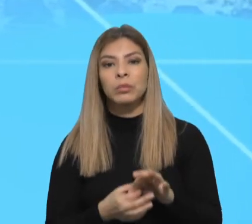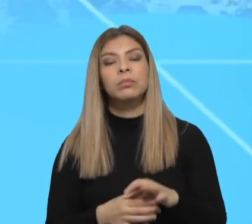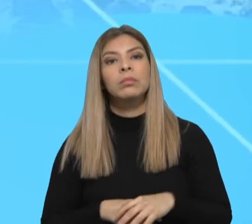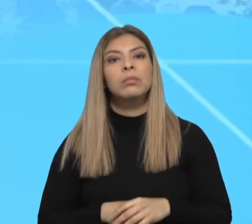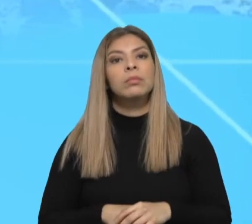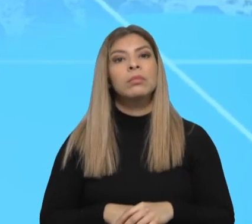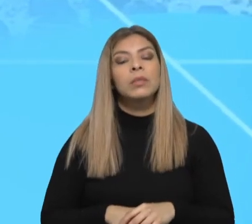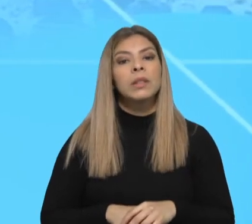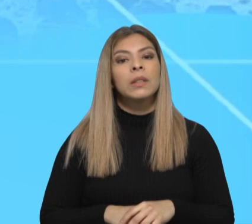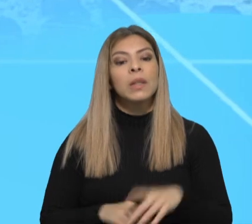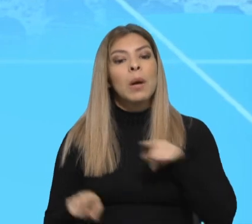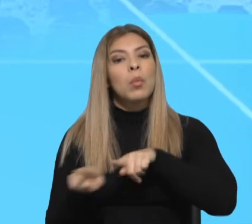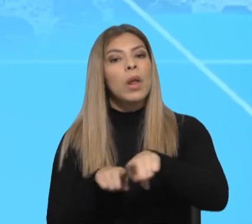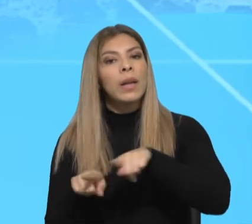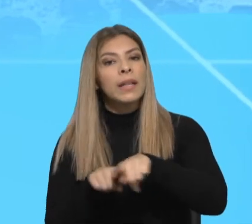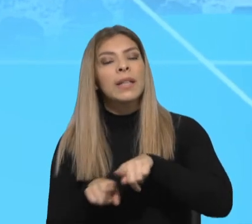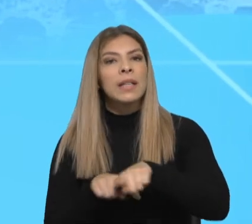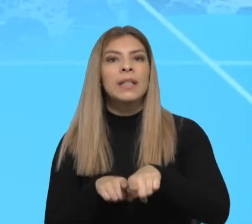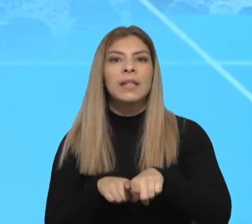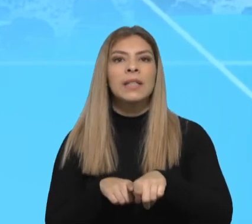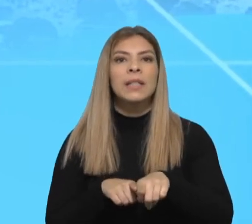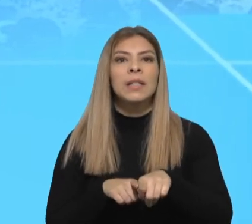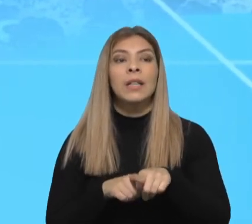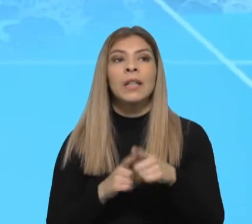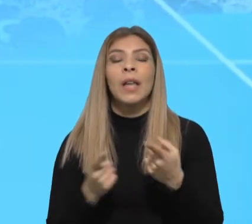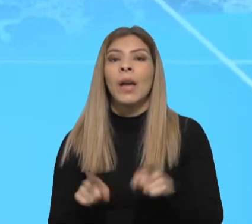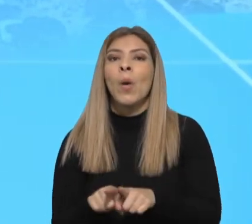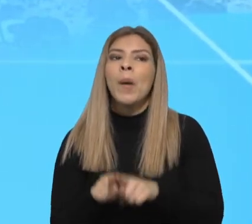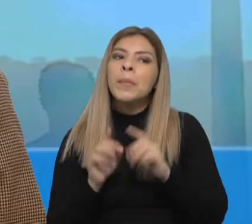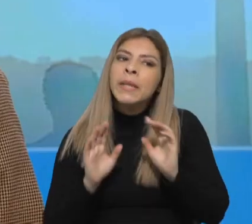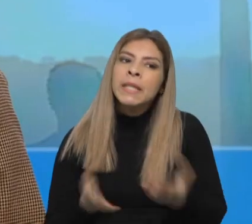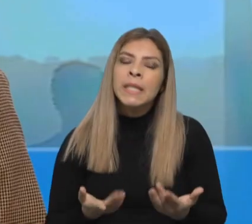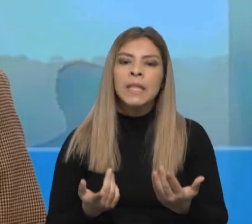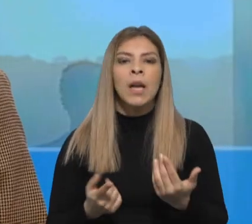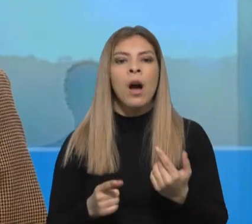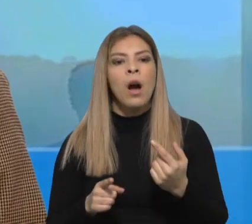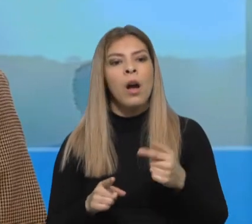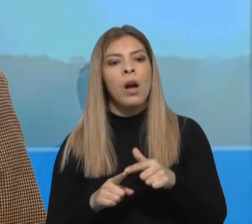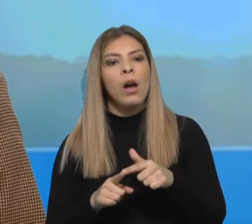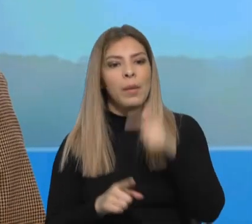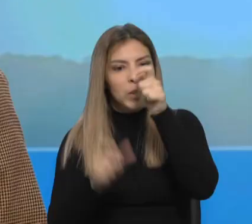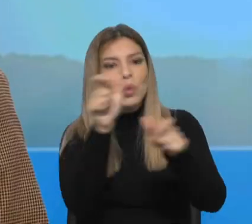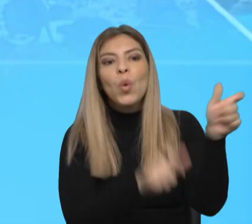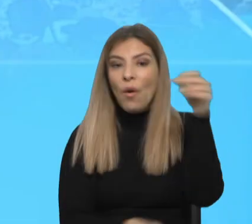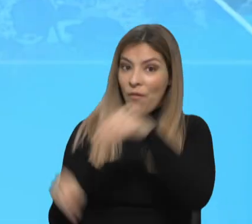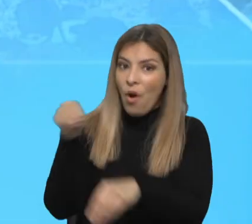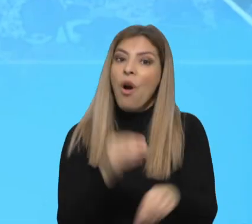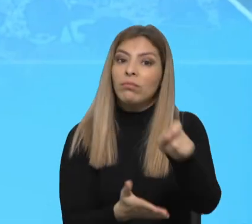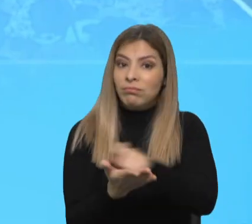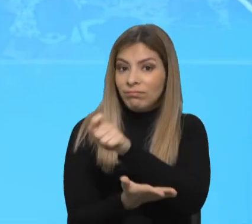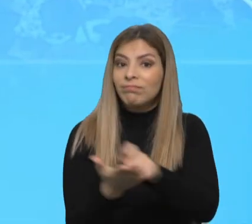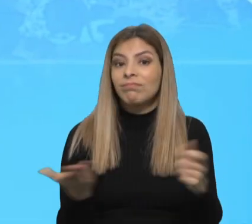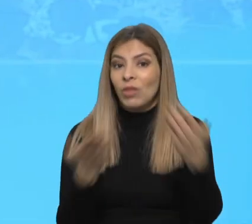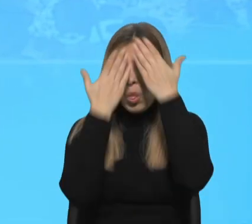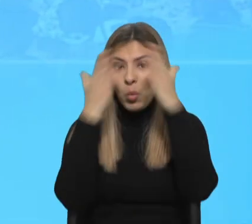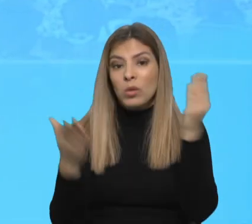política não se pode acantonar, precisa também dos votantes, não é? Porque é assim que a democracia